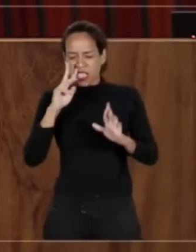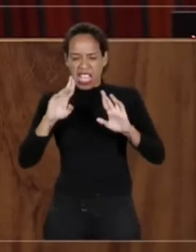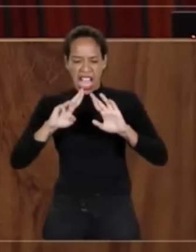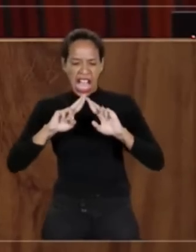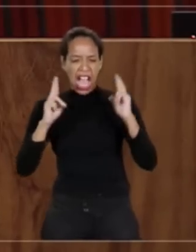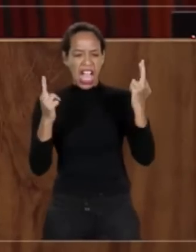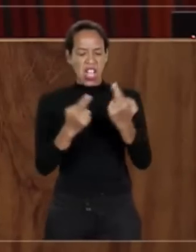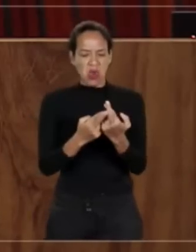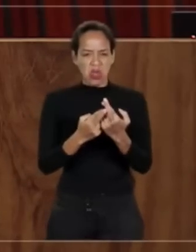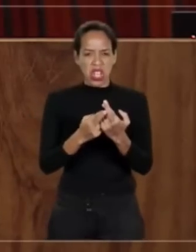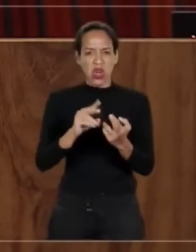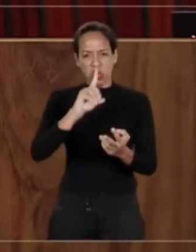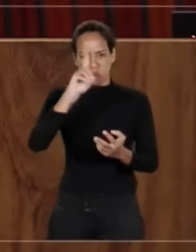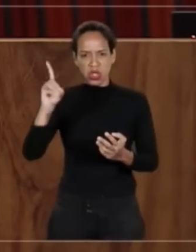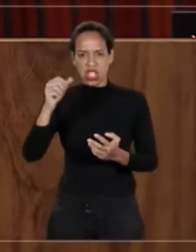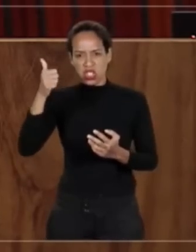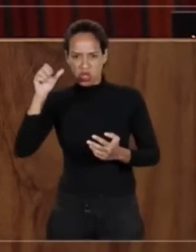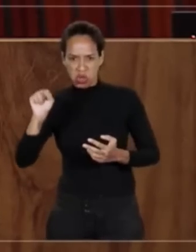reunião de